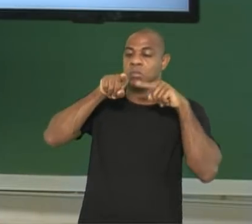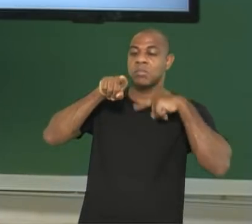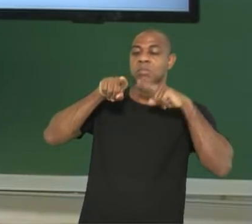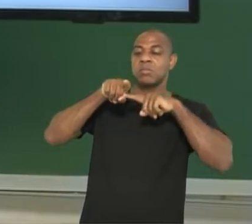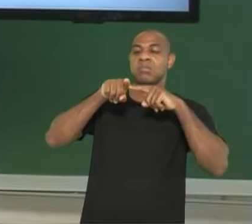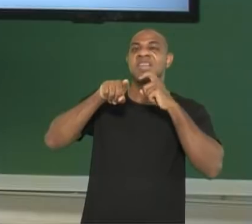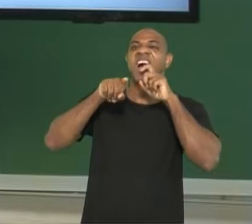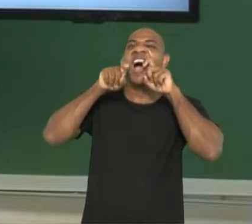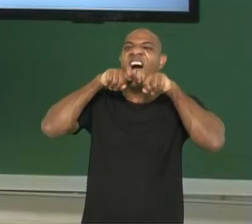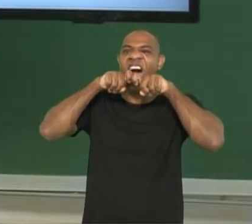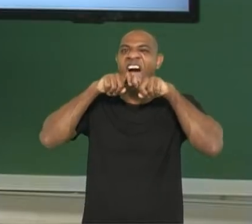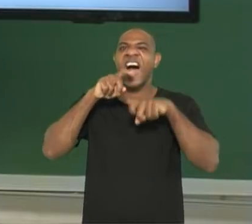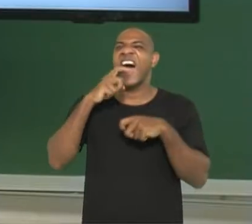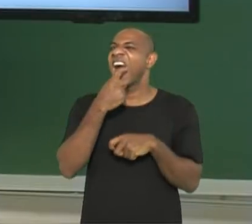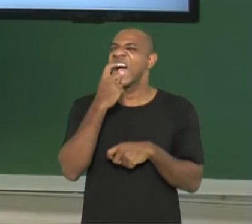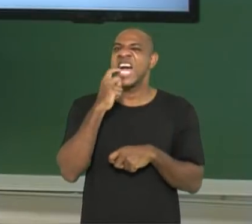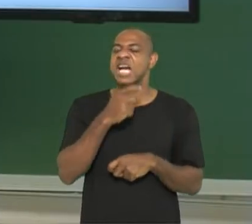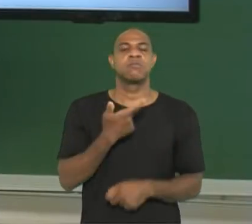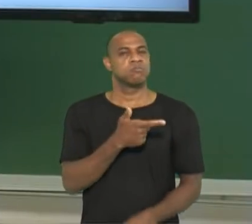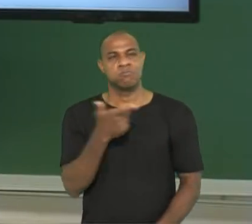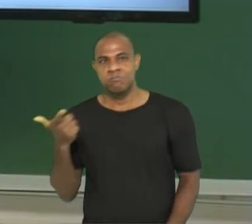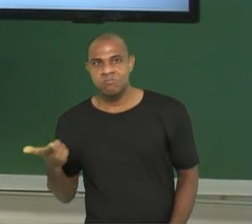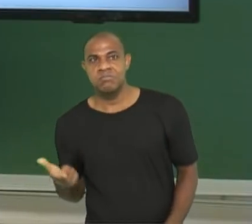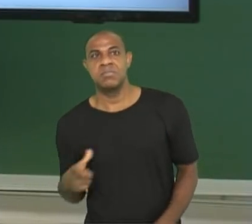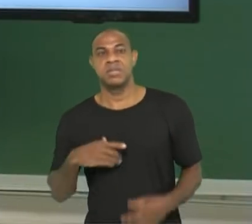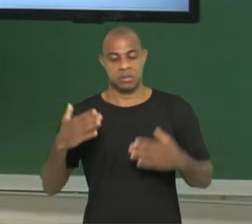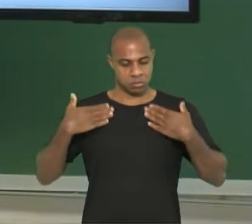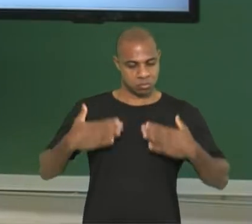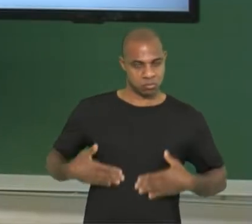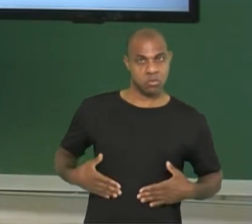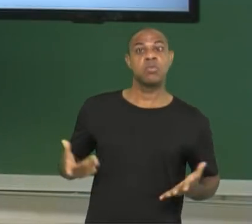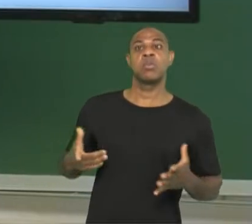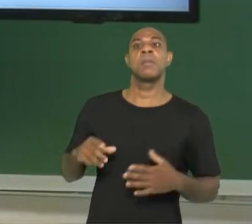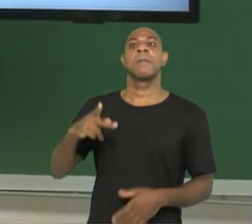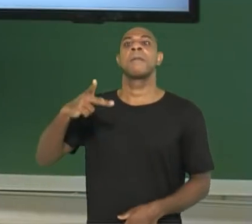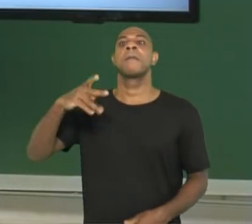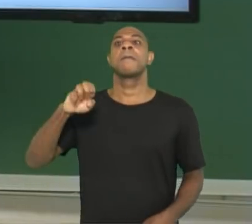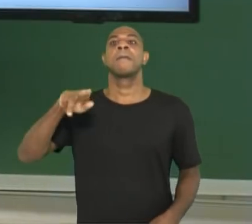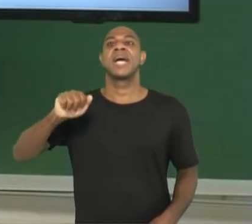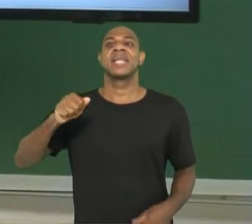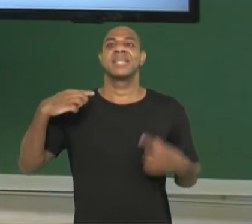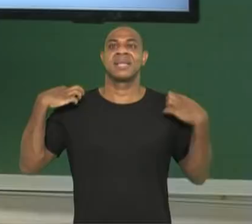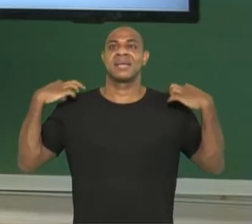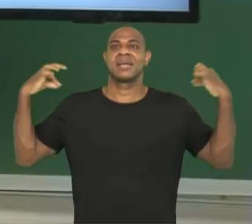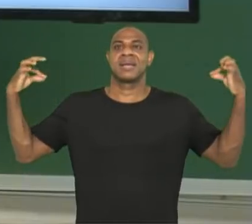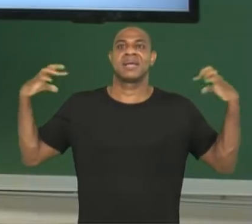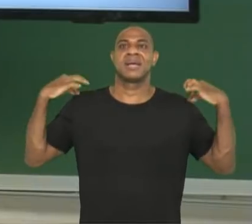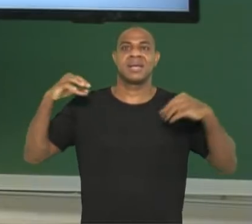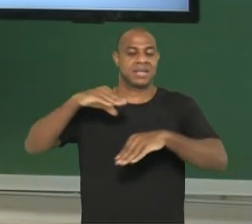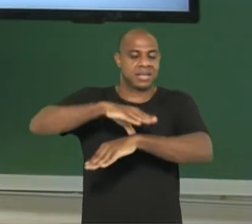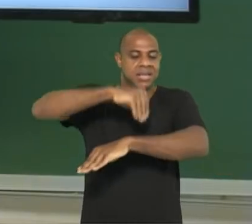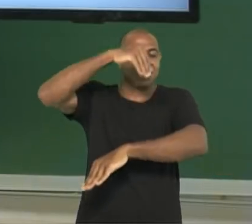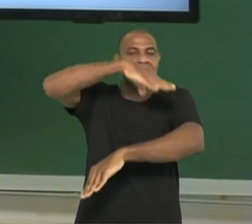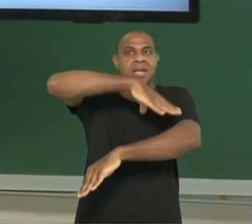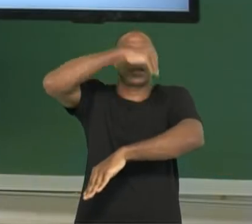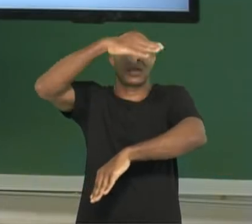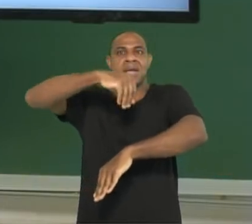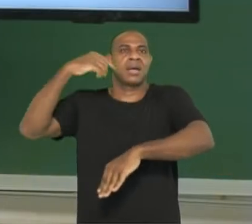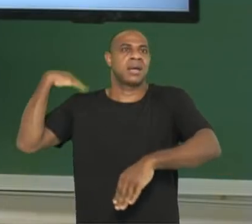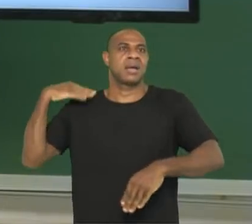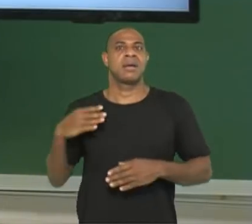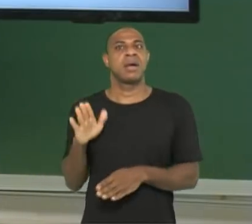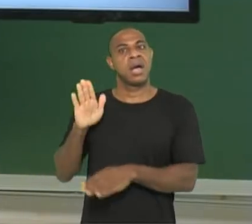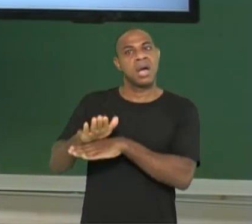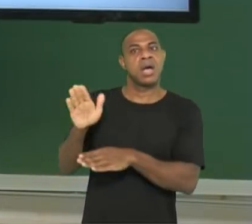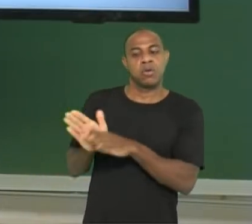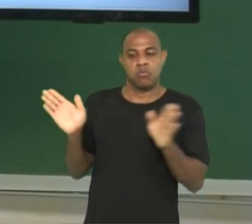tem dente. Além disso, elas têm o corpo recoberto por penas. E essas penas auxiliam elas no voo